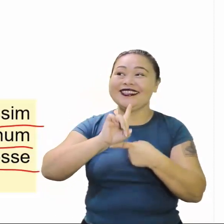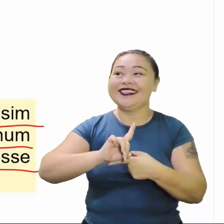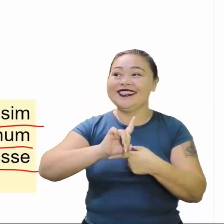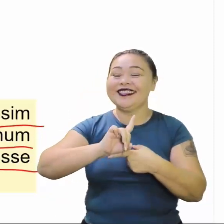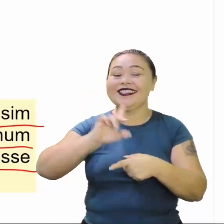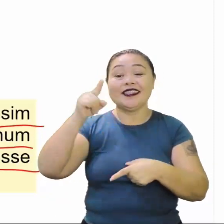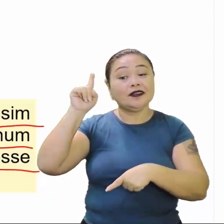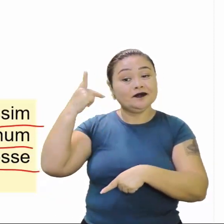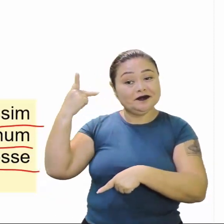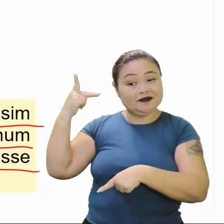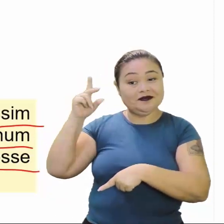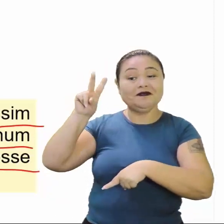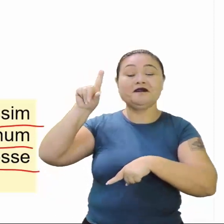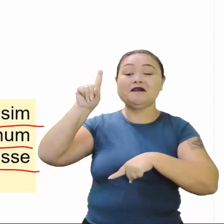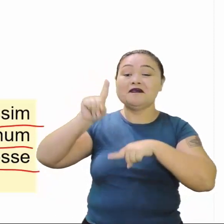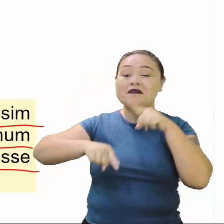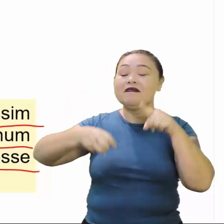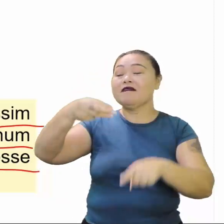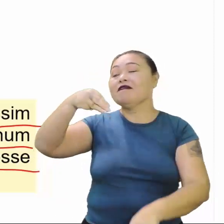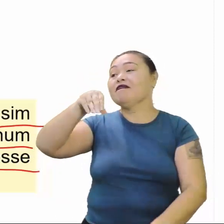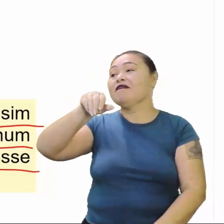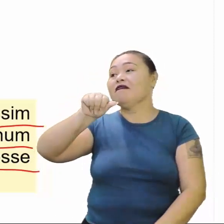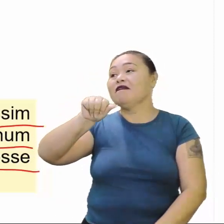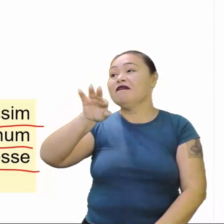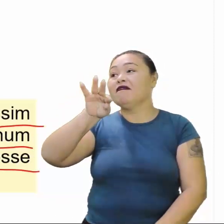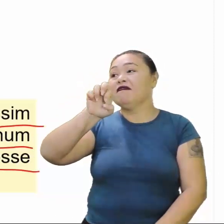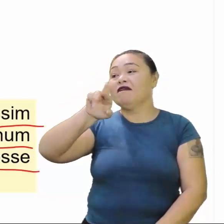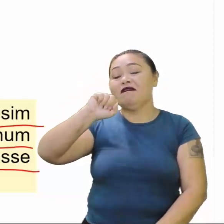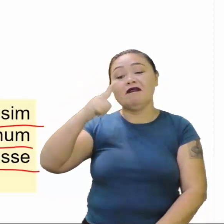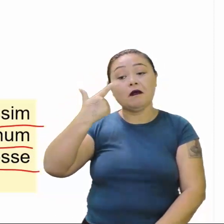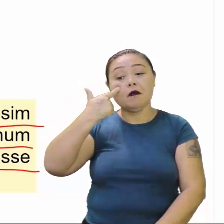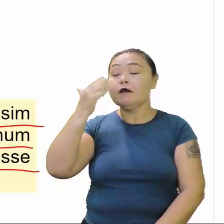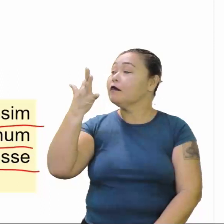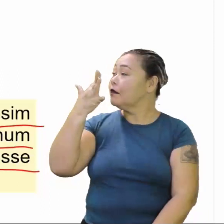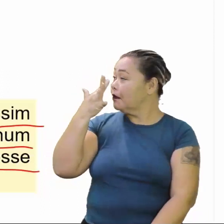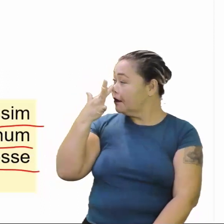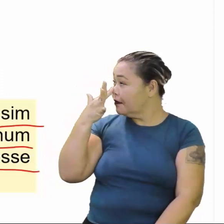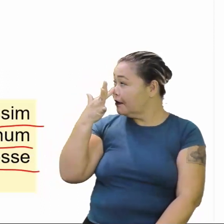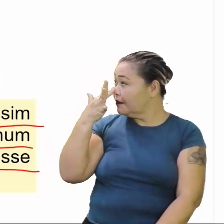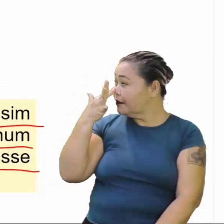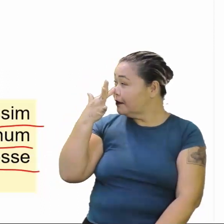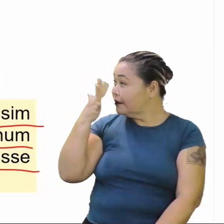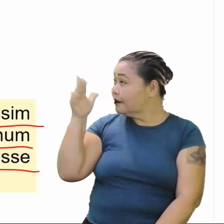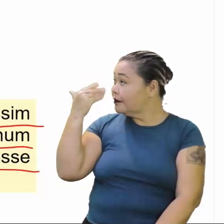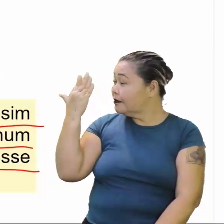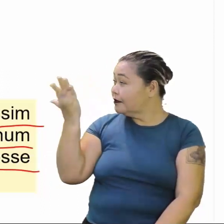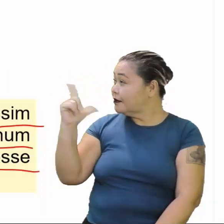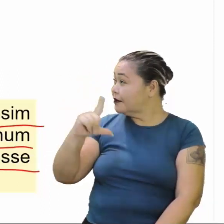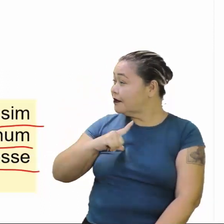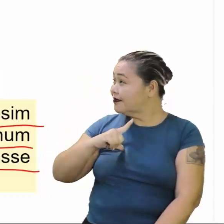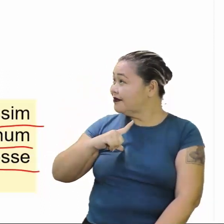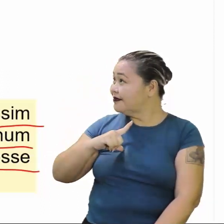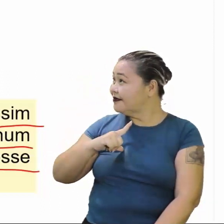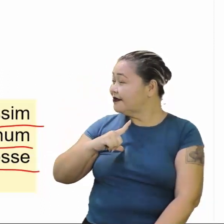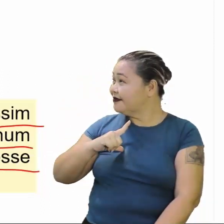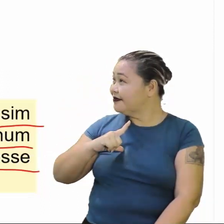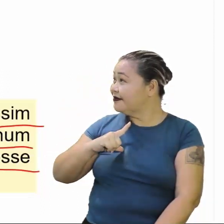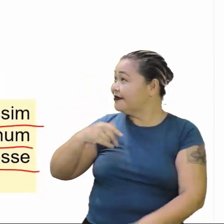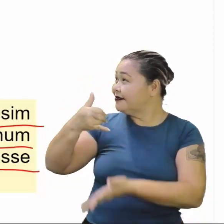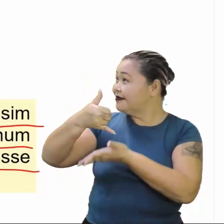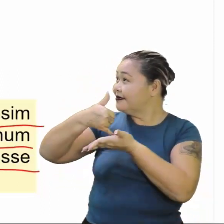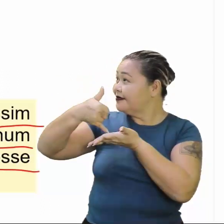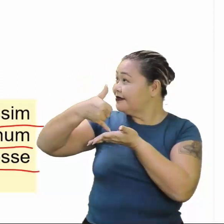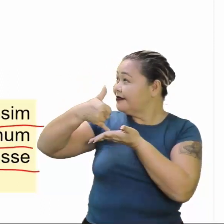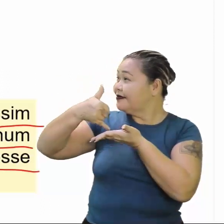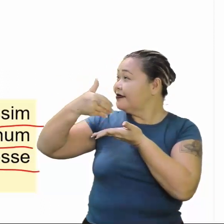deste material. Beleza? Observando, aí nós temos o óleo menos denso